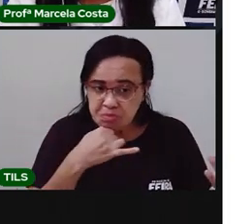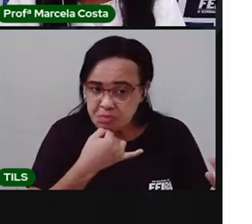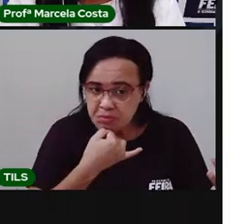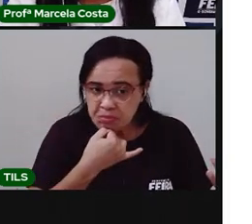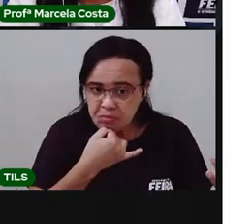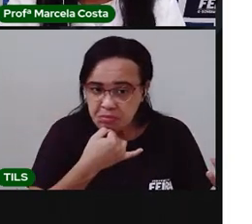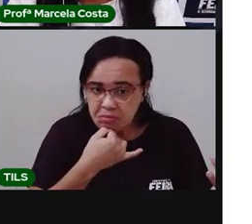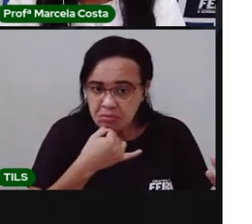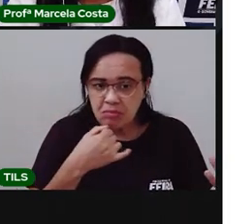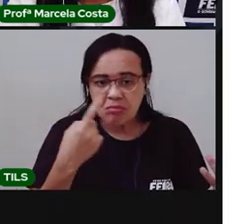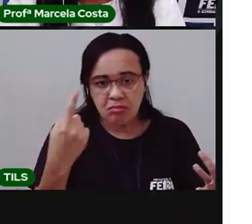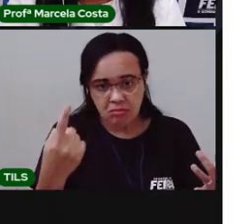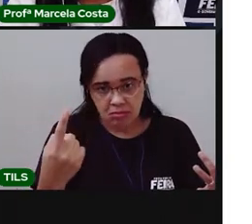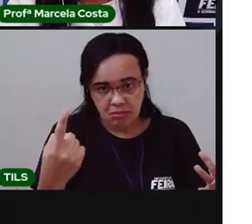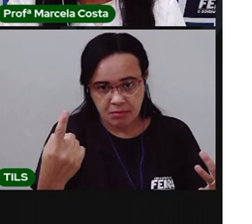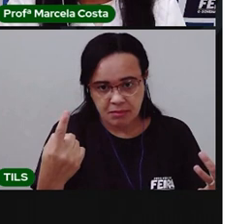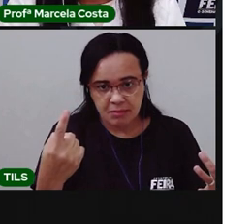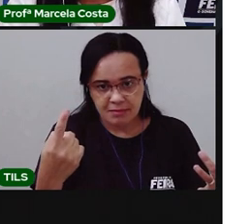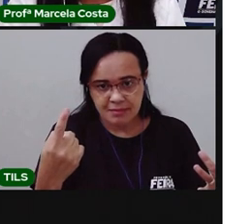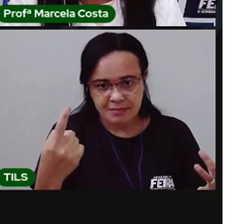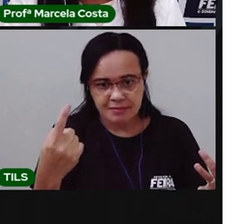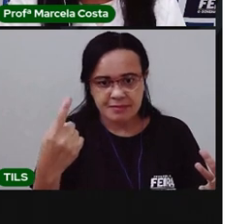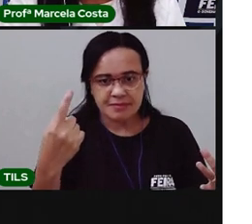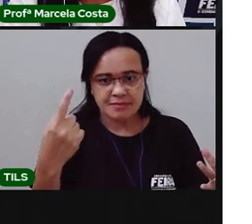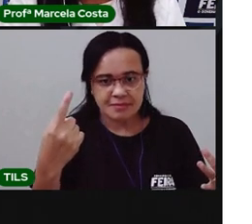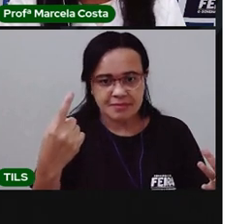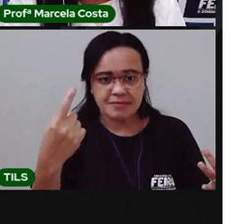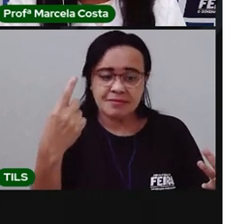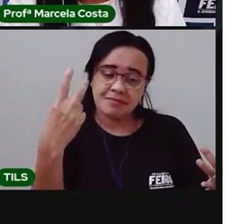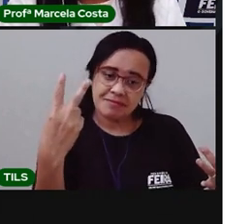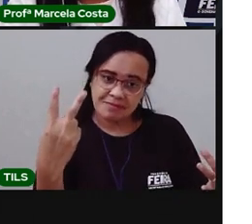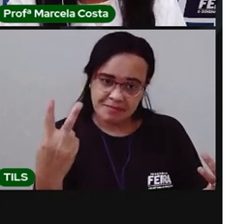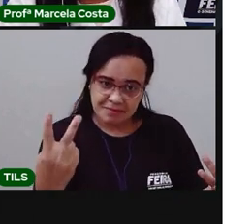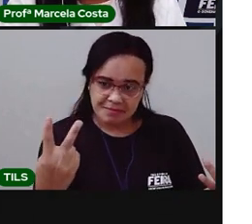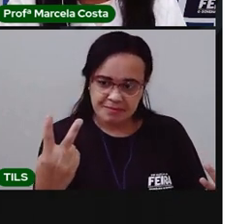Ó. Uma. Triste.